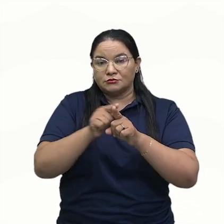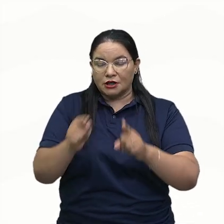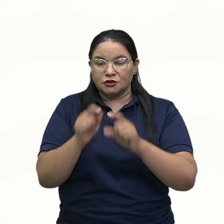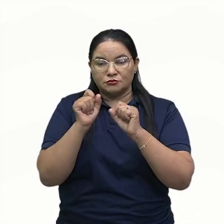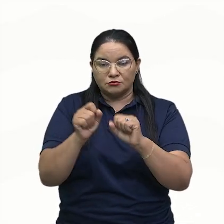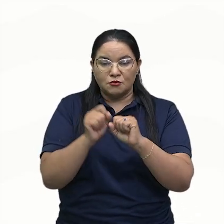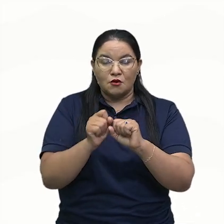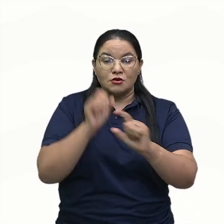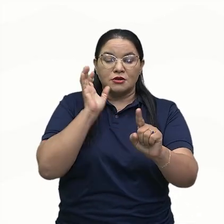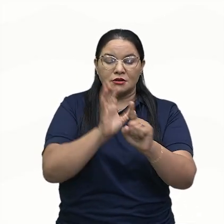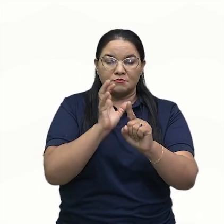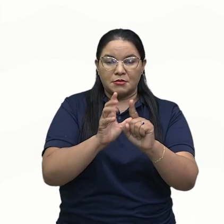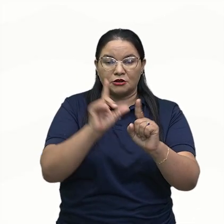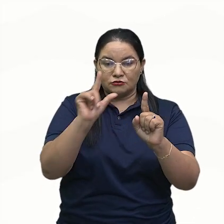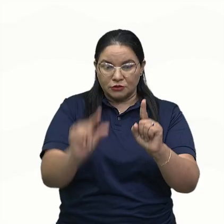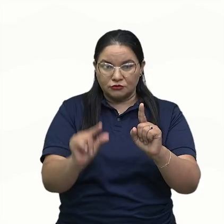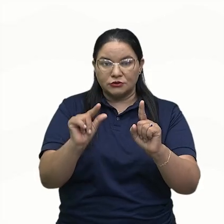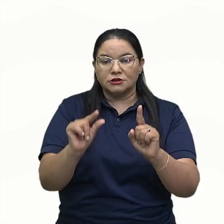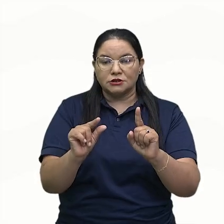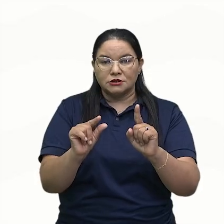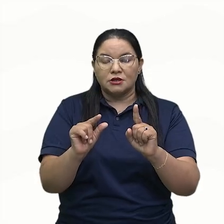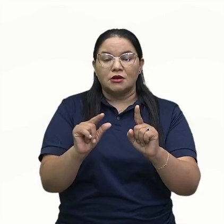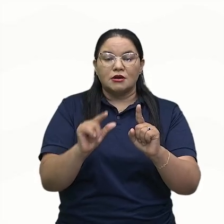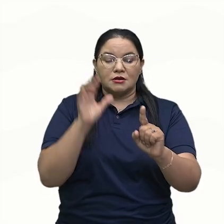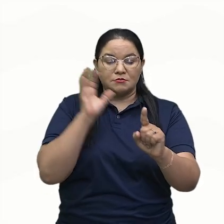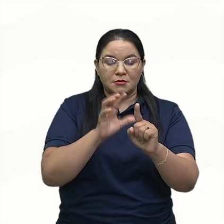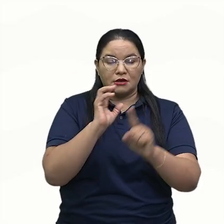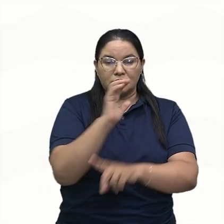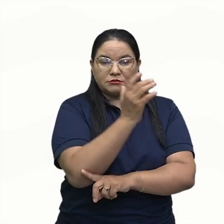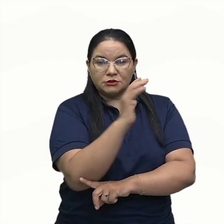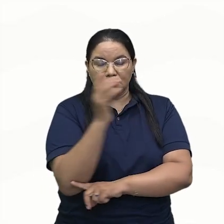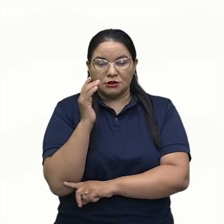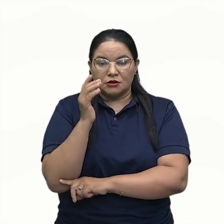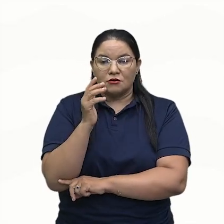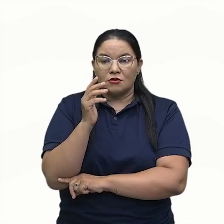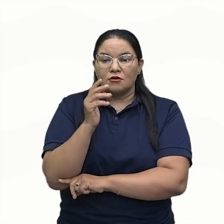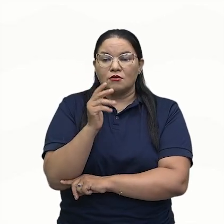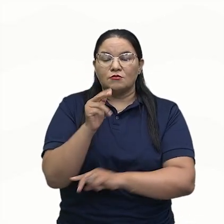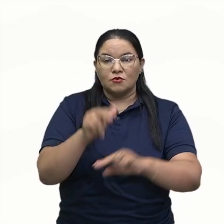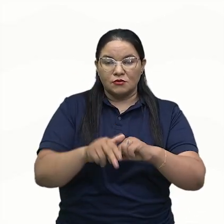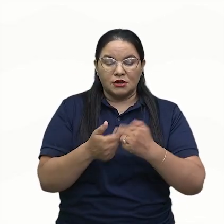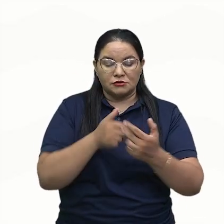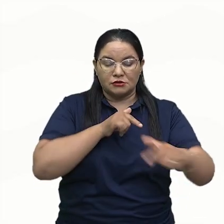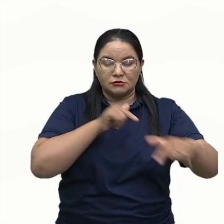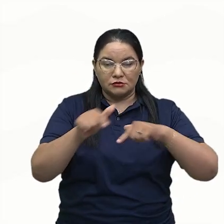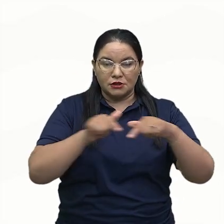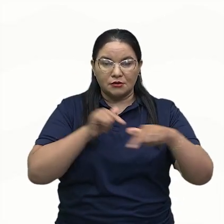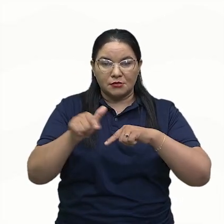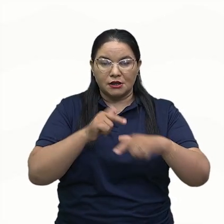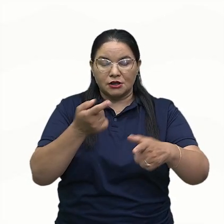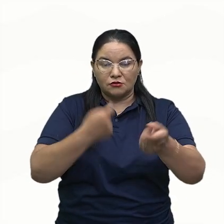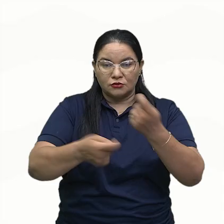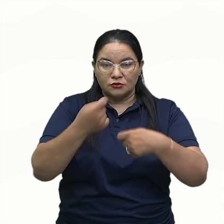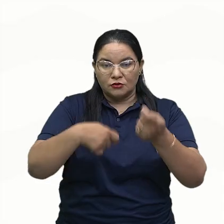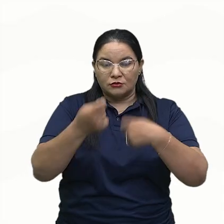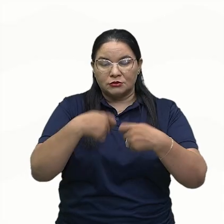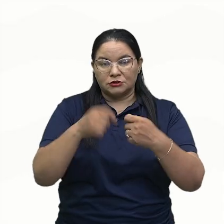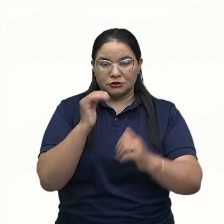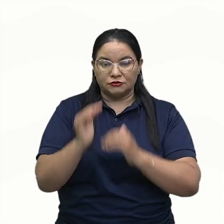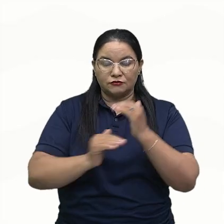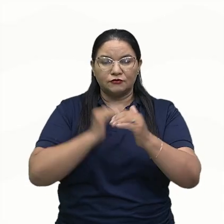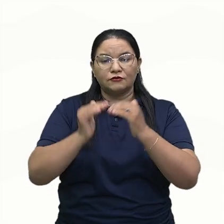diminuir esses impactos ambientais ocasionados ali pelas atividades econômicas desenvolvidas no